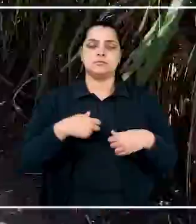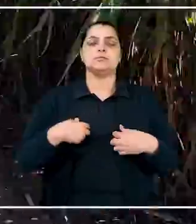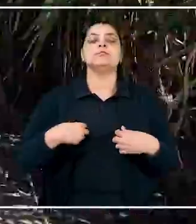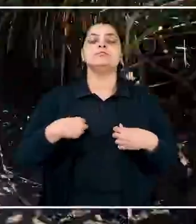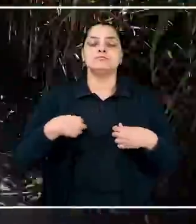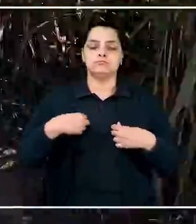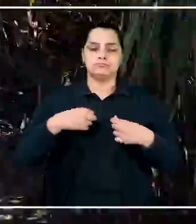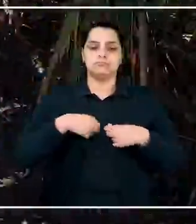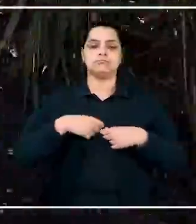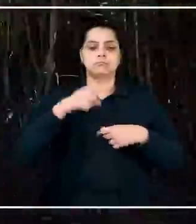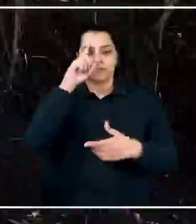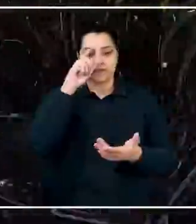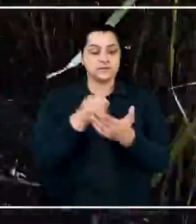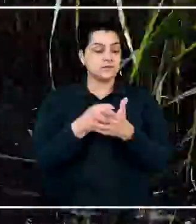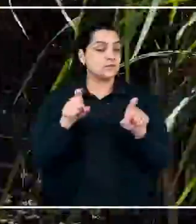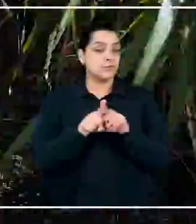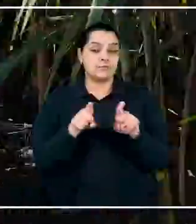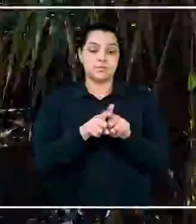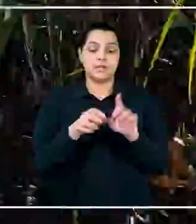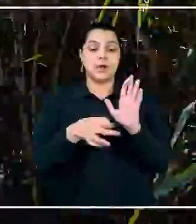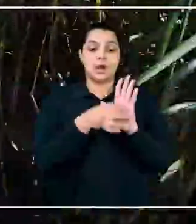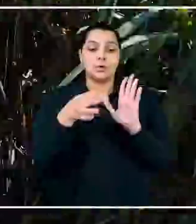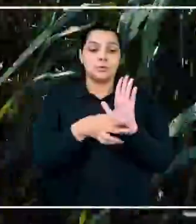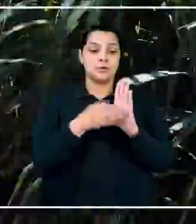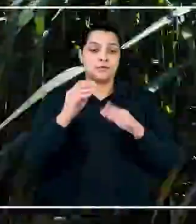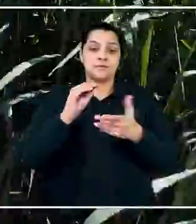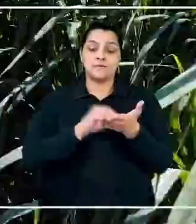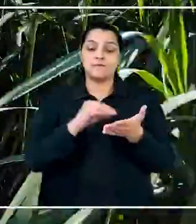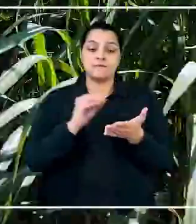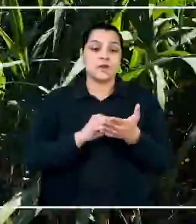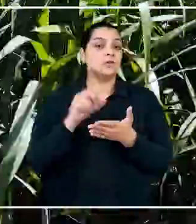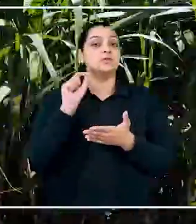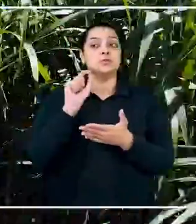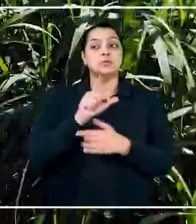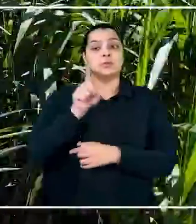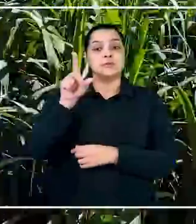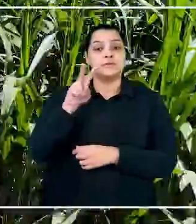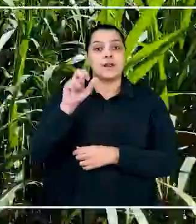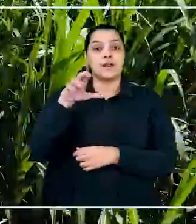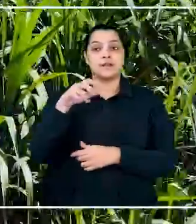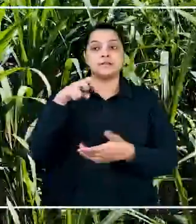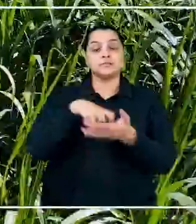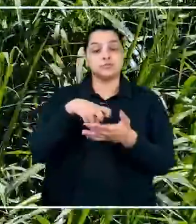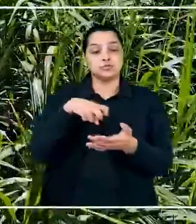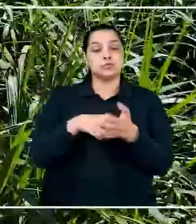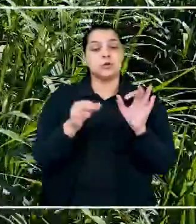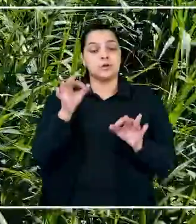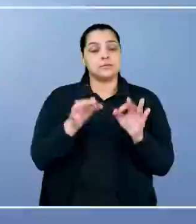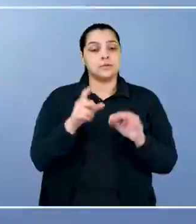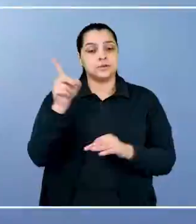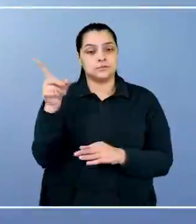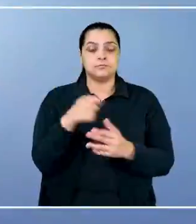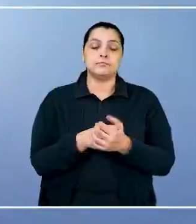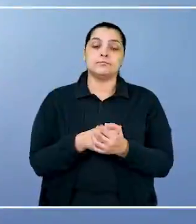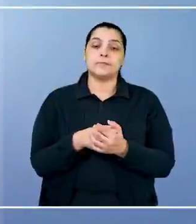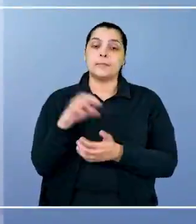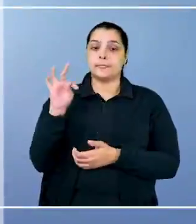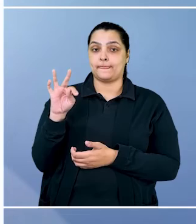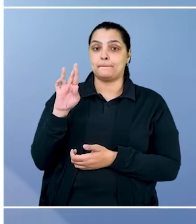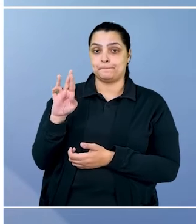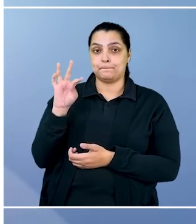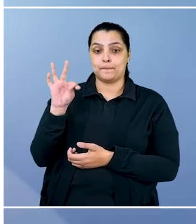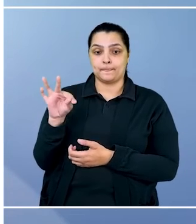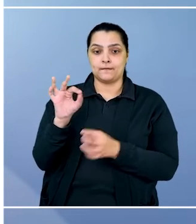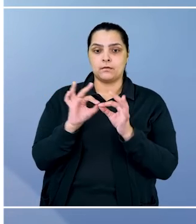moral. A decisão também rejeitou o argumento da incompetência do foro de Valença para julgar o caso. Para o